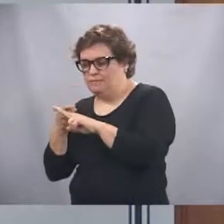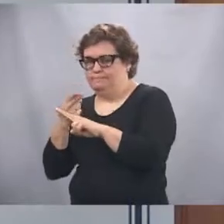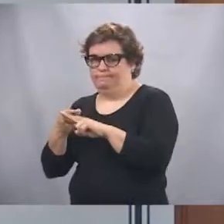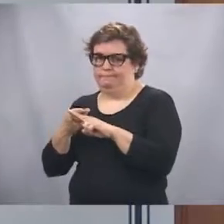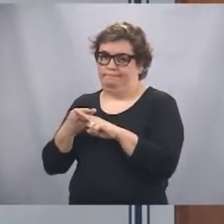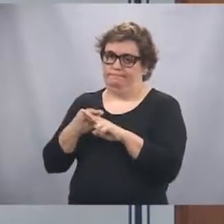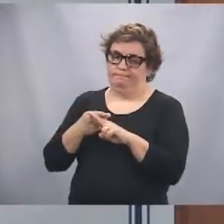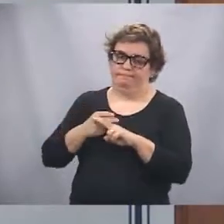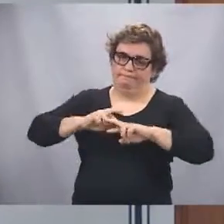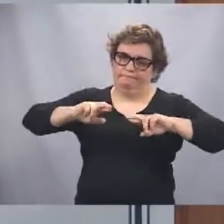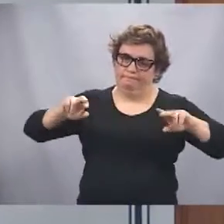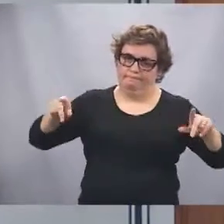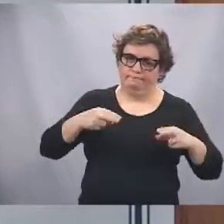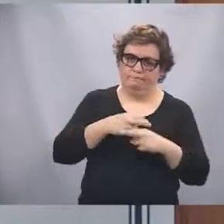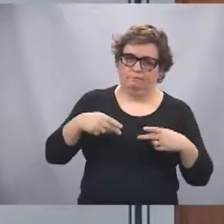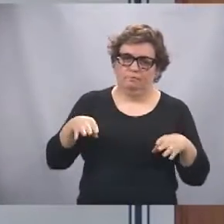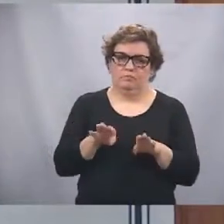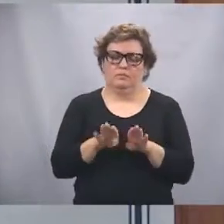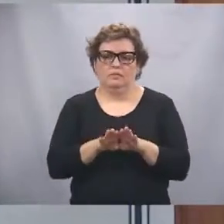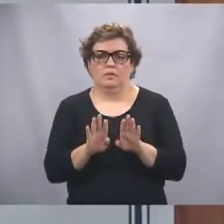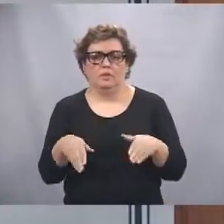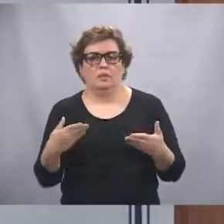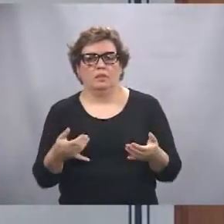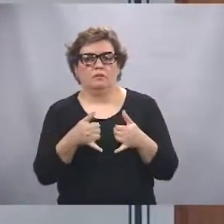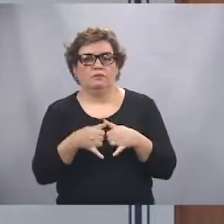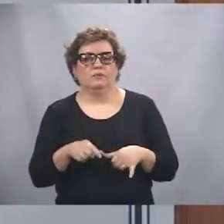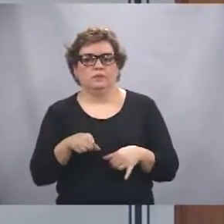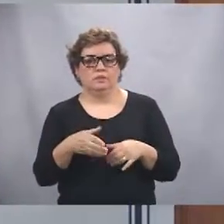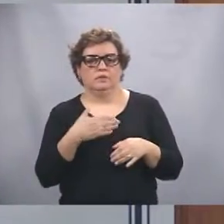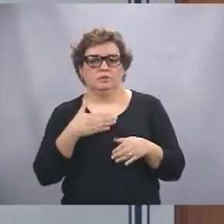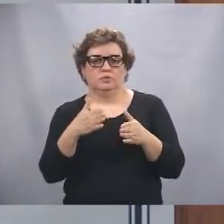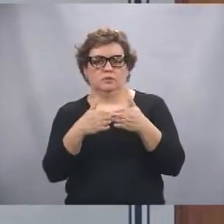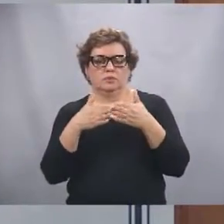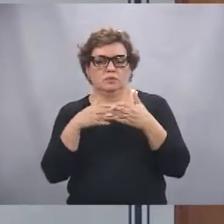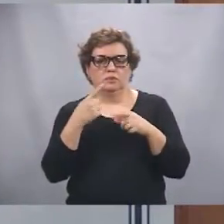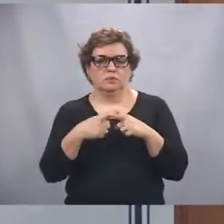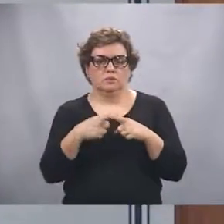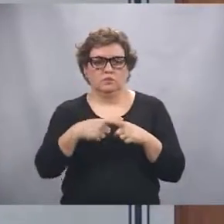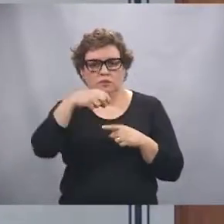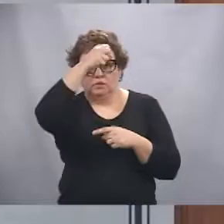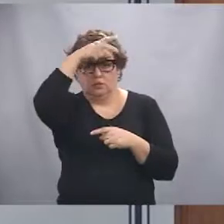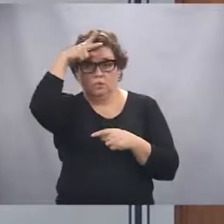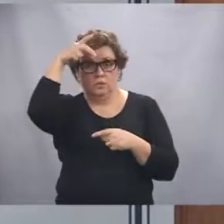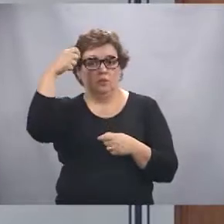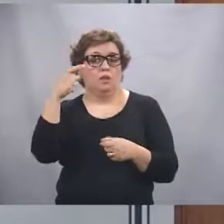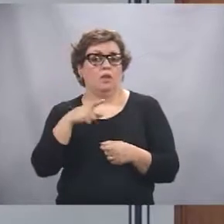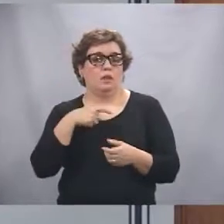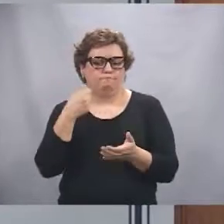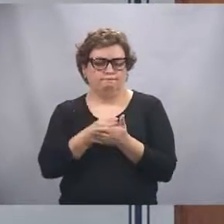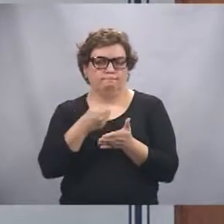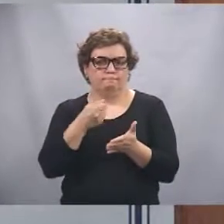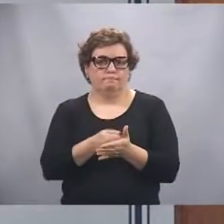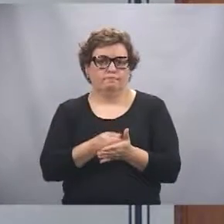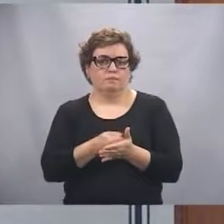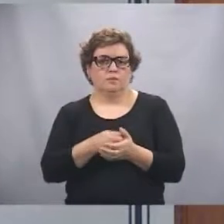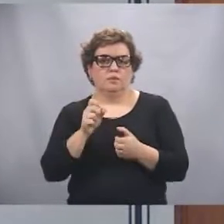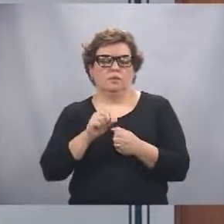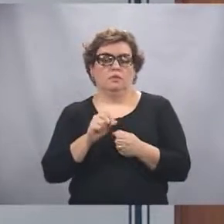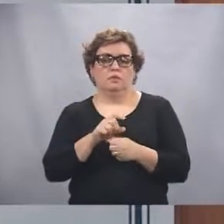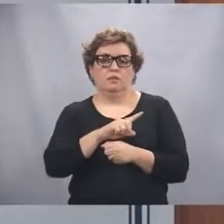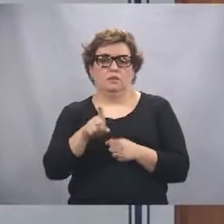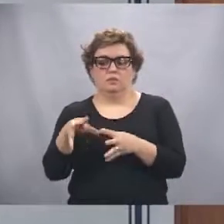outras coisas. Então, fica aqui, senhor presidente, esse requerimento, porque a prefeitura tem o dever, tem a obrigação de fazer